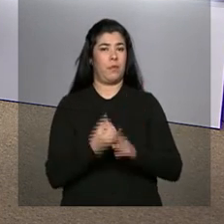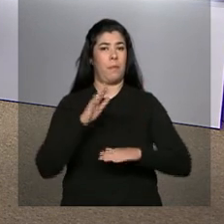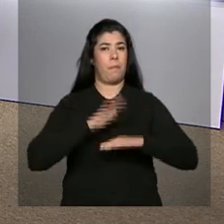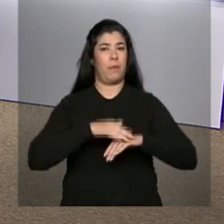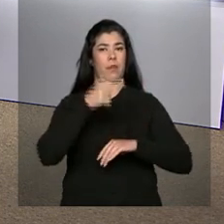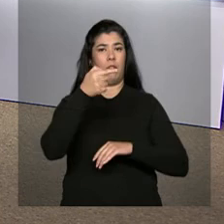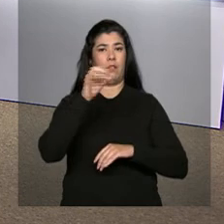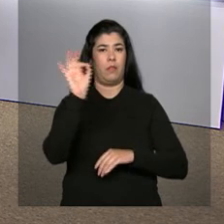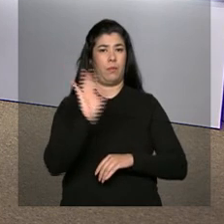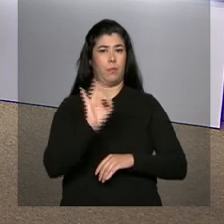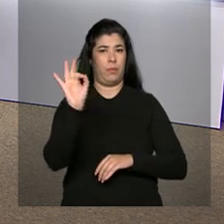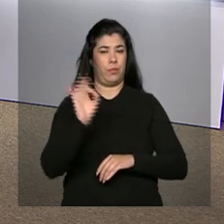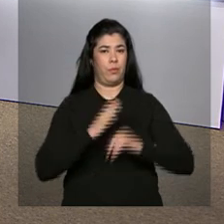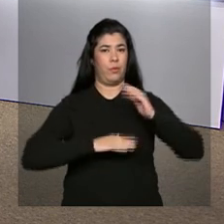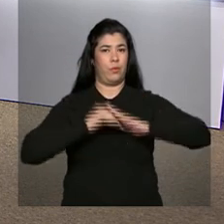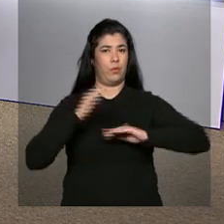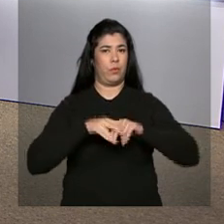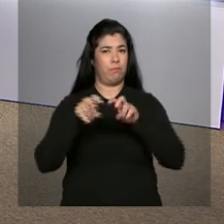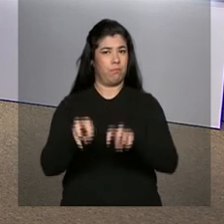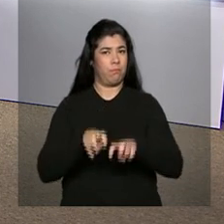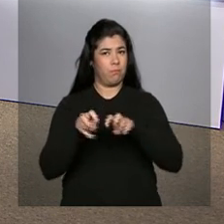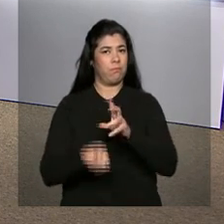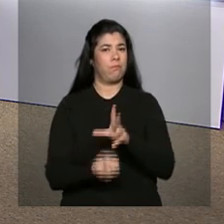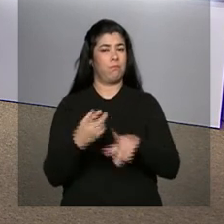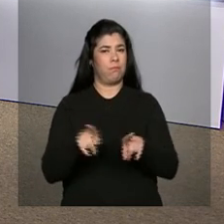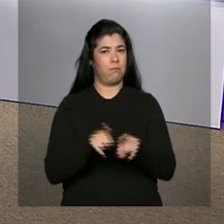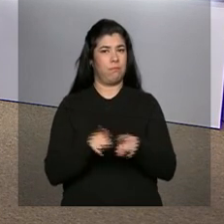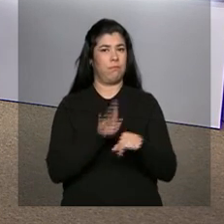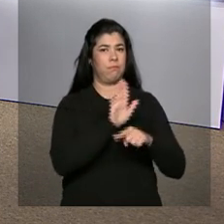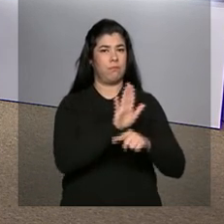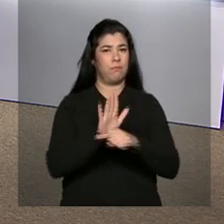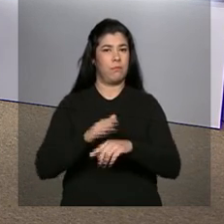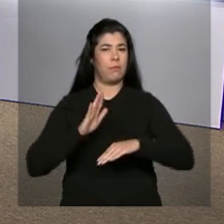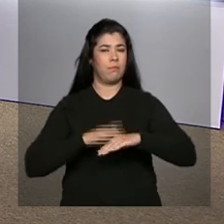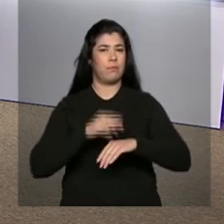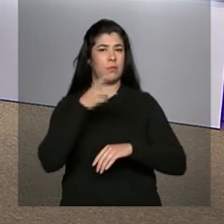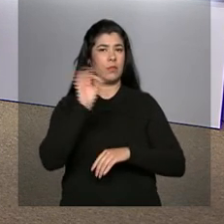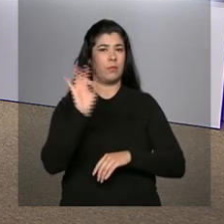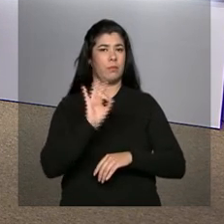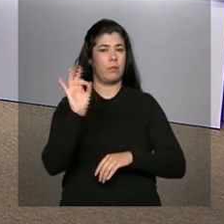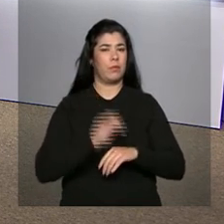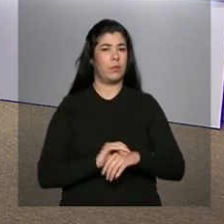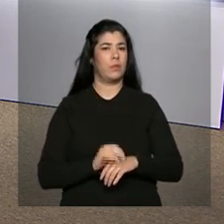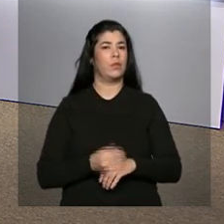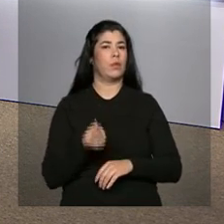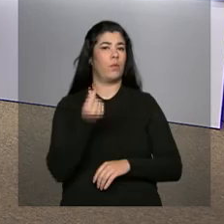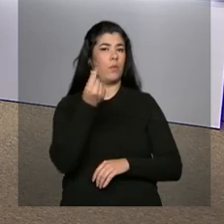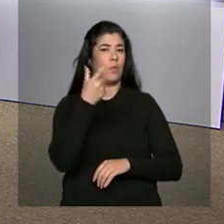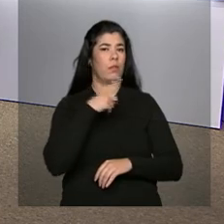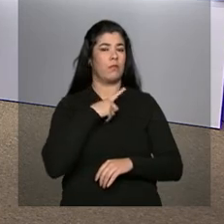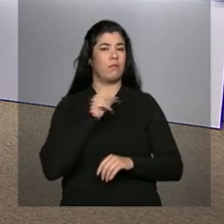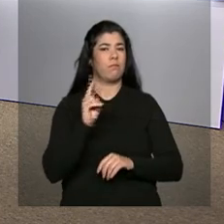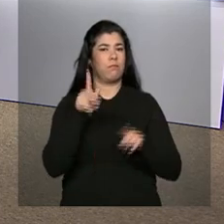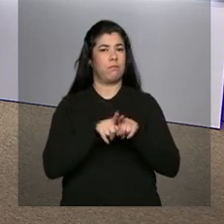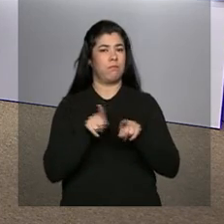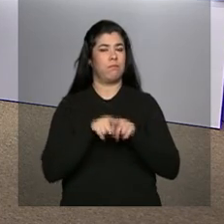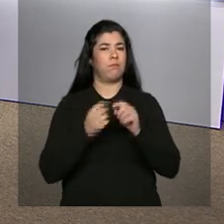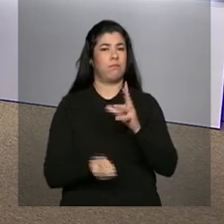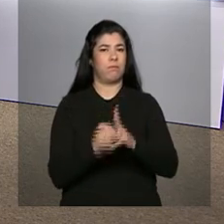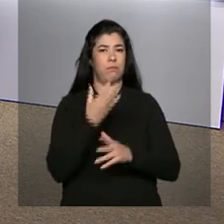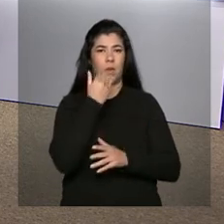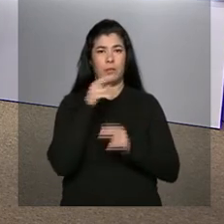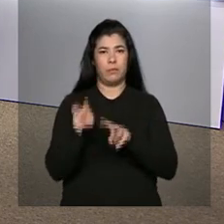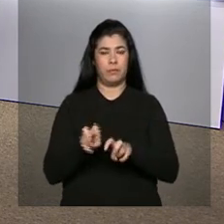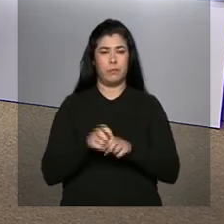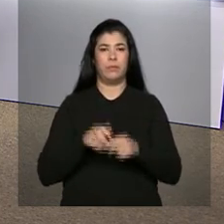de 70% da mão de obra no campo e contribuem com mais de 30% do valor da produção agropecuária.